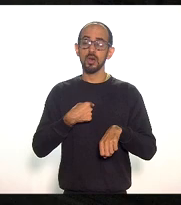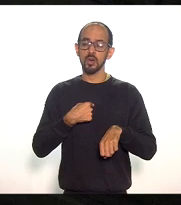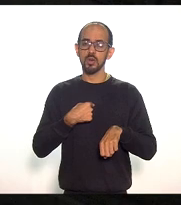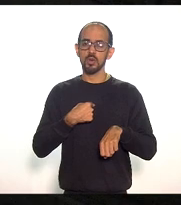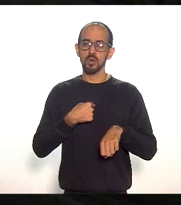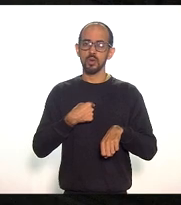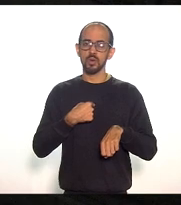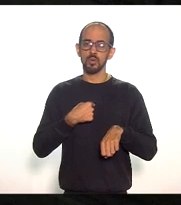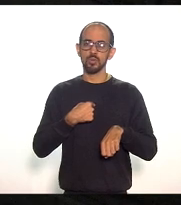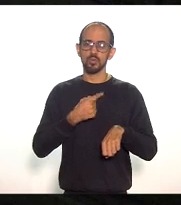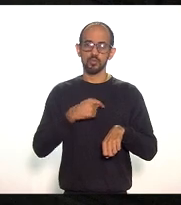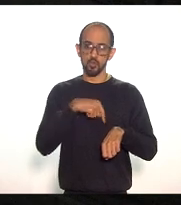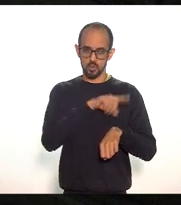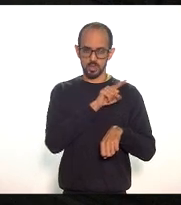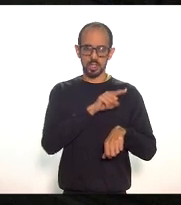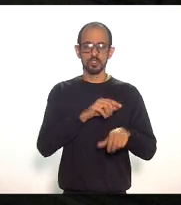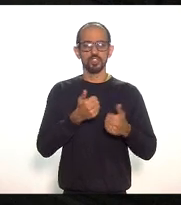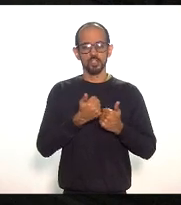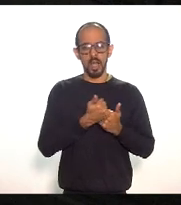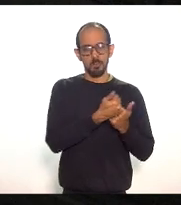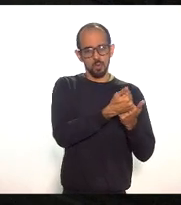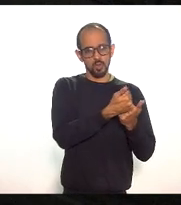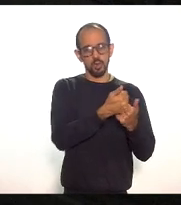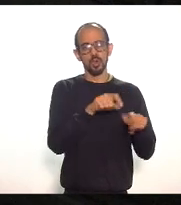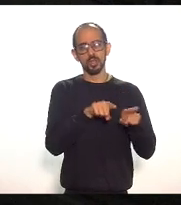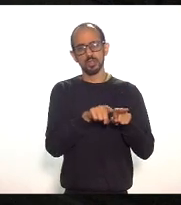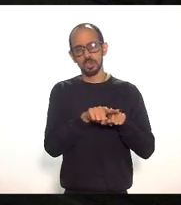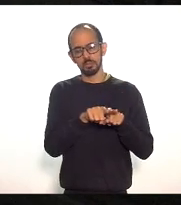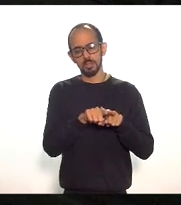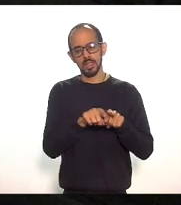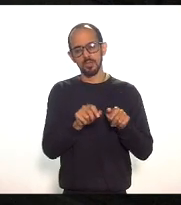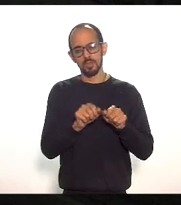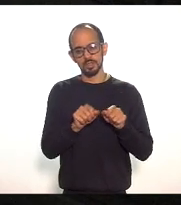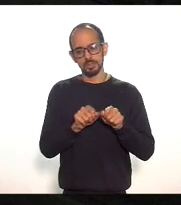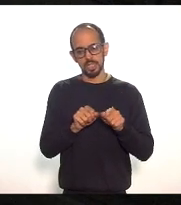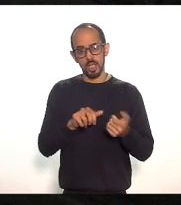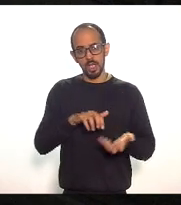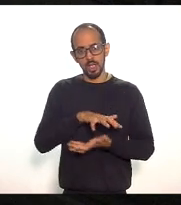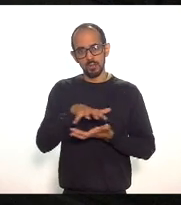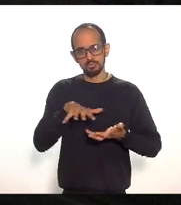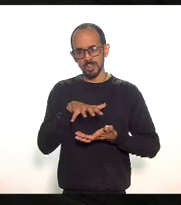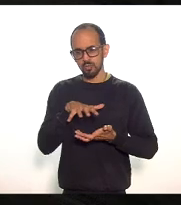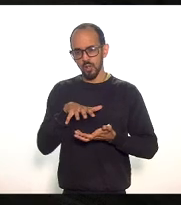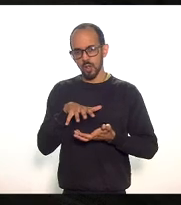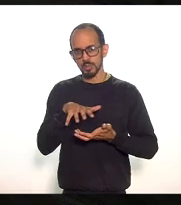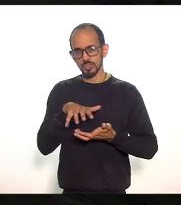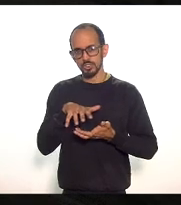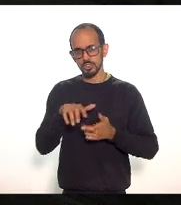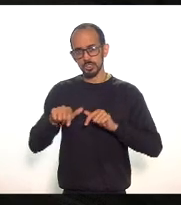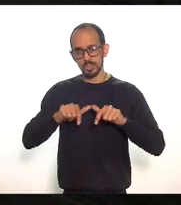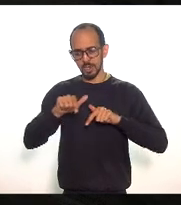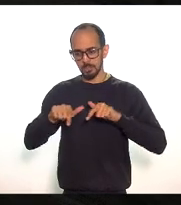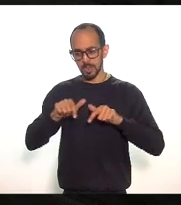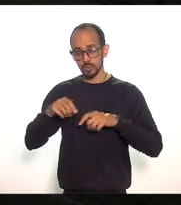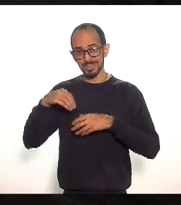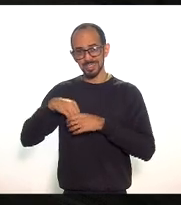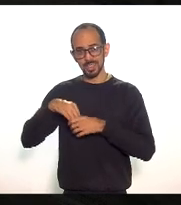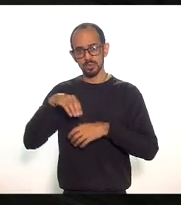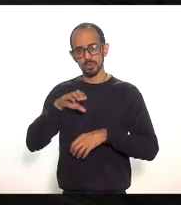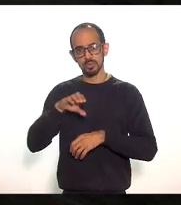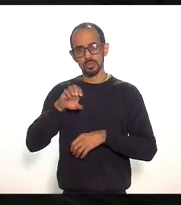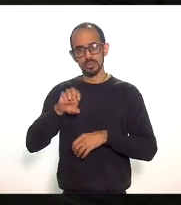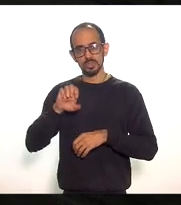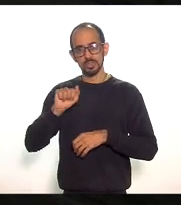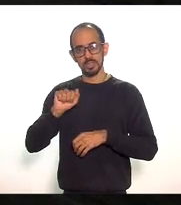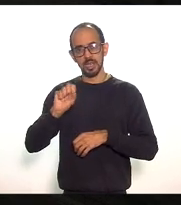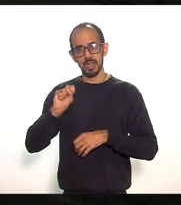apoio, não só à festa, mas à recuperação de atividades importantes dentro da SEASA, como a instalação do Banco de